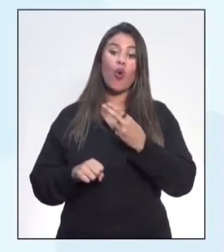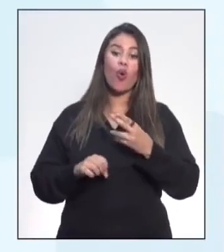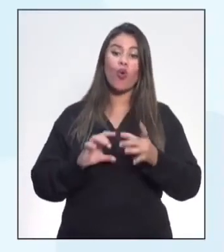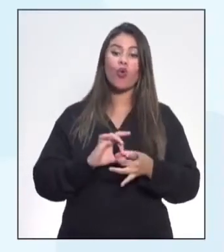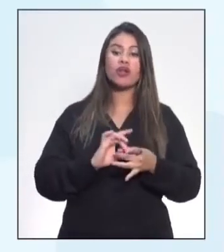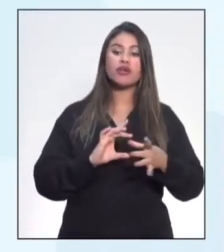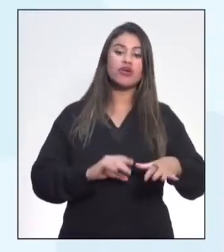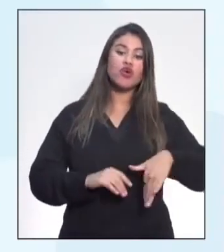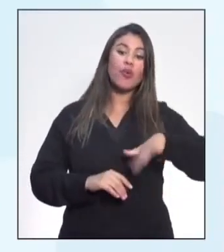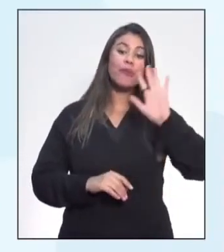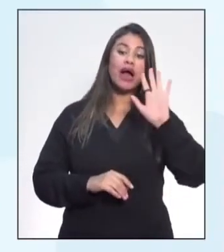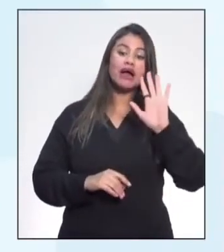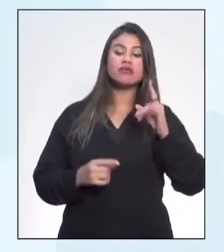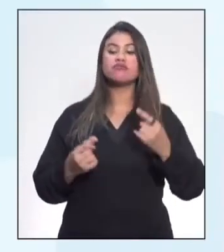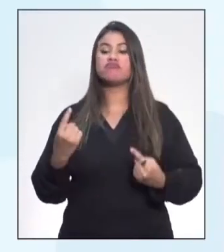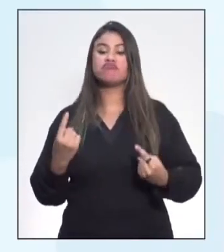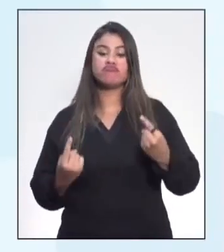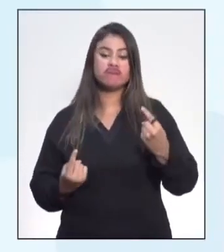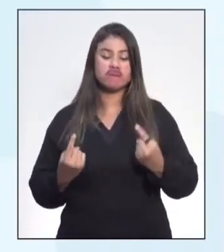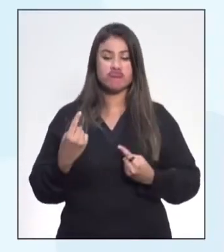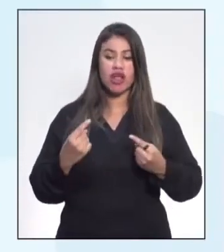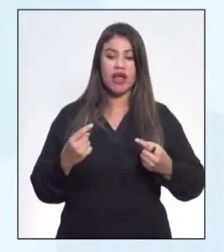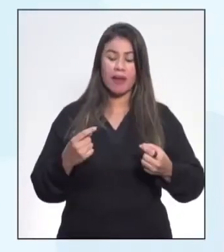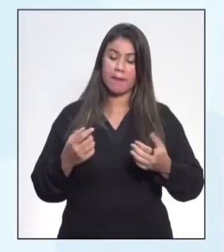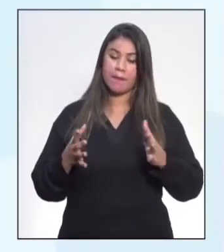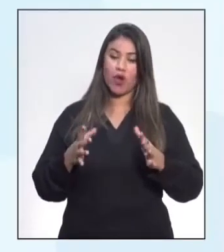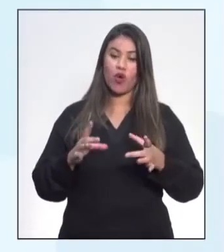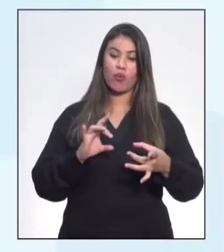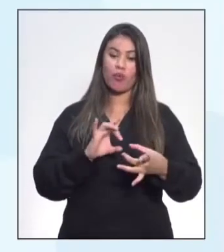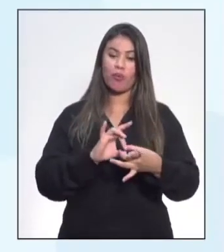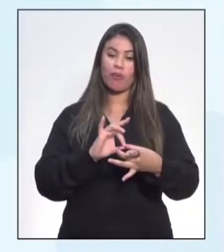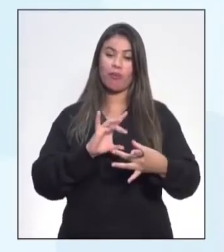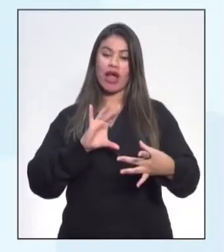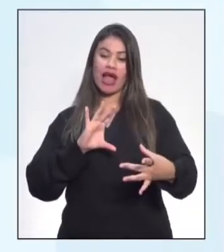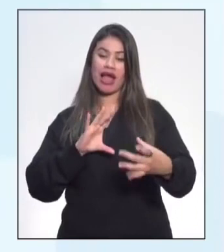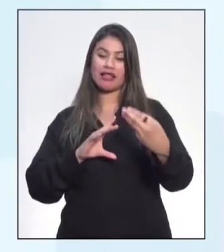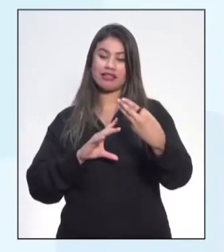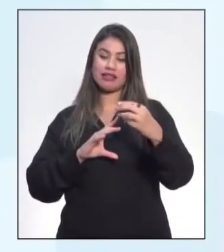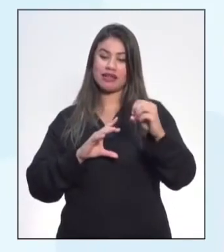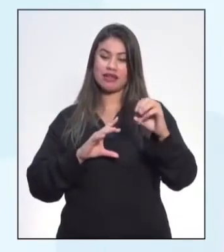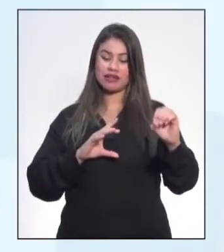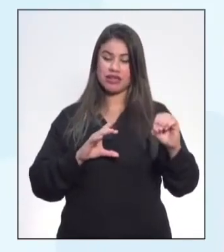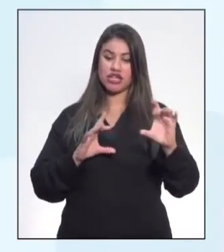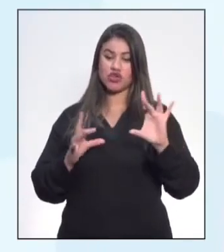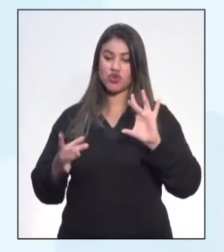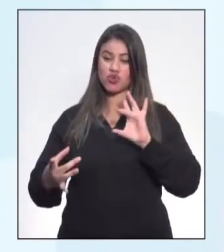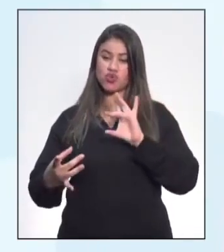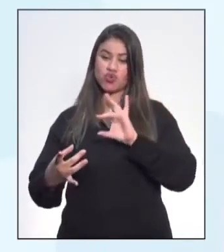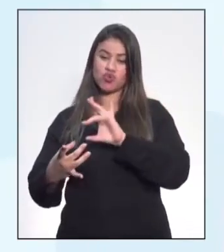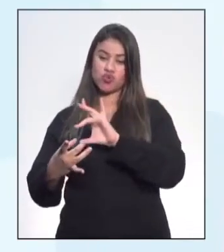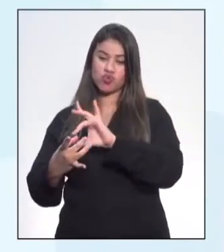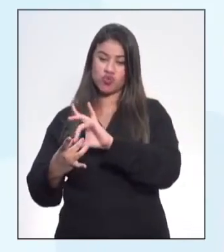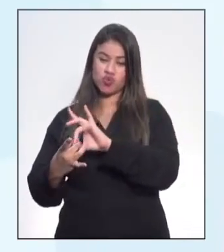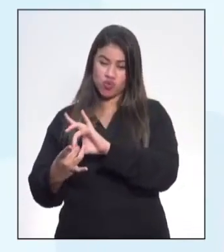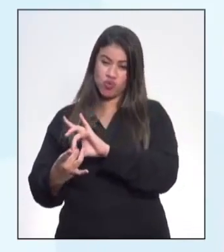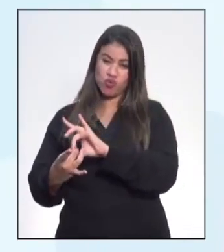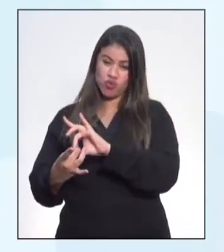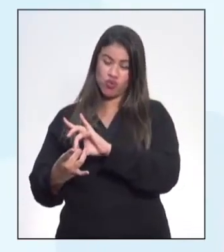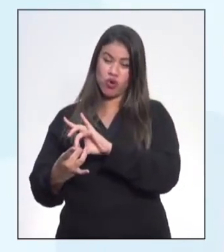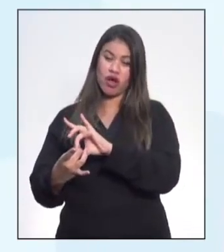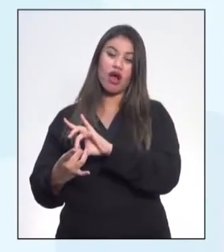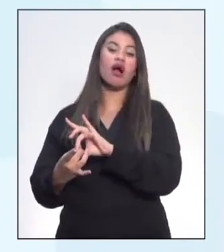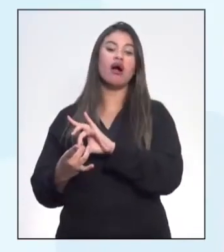Para poder quebrar as ligações, ele absorve 300. Quando ele ajunta os componentes novos,